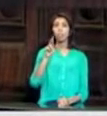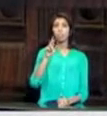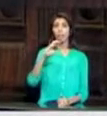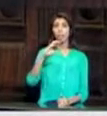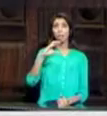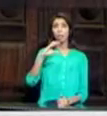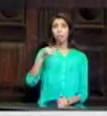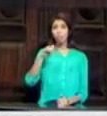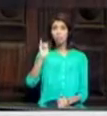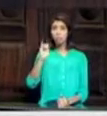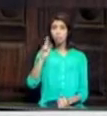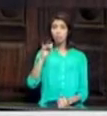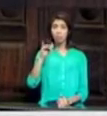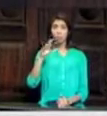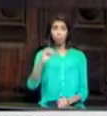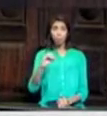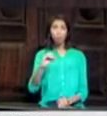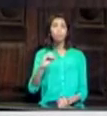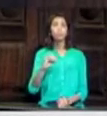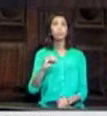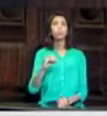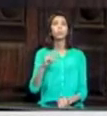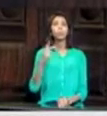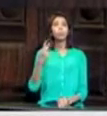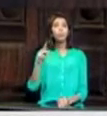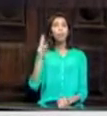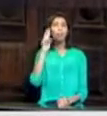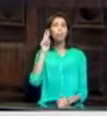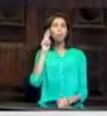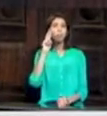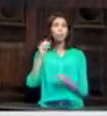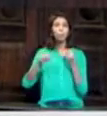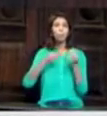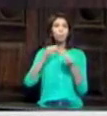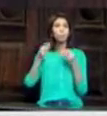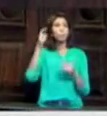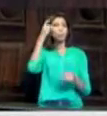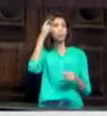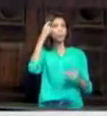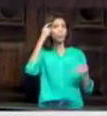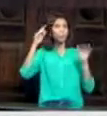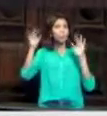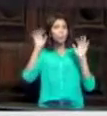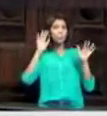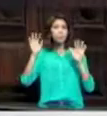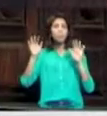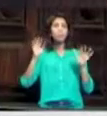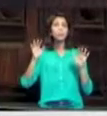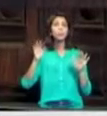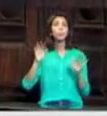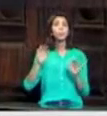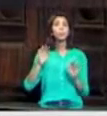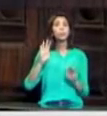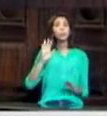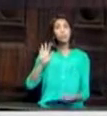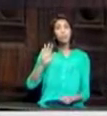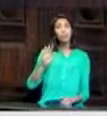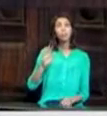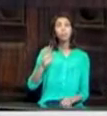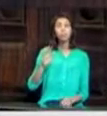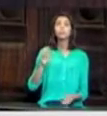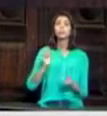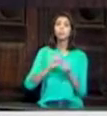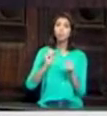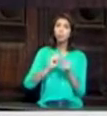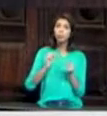estivesse vivo em matéria, que está vivo através de sua obra, do seu pensamento e do seu legado, mas se estivesse vivo em matéria, Darcy Ribeiro